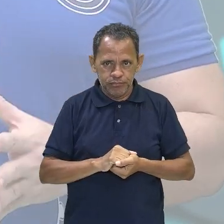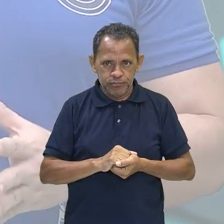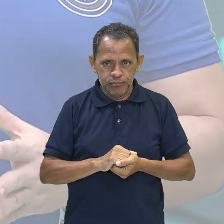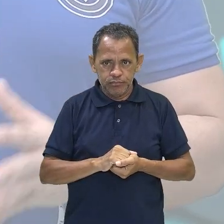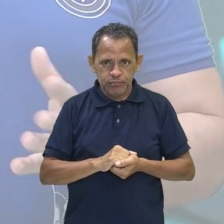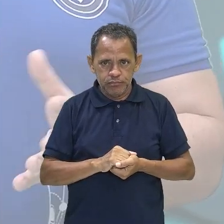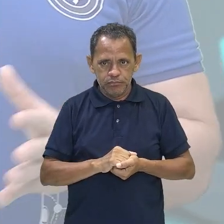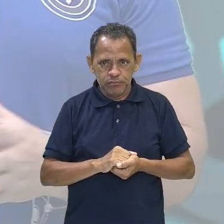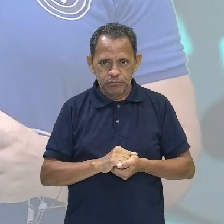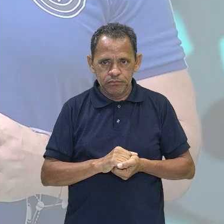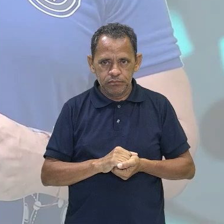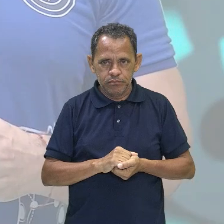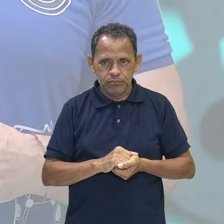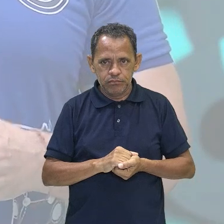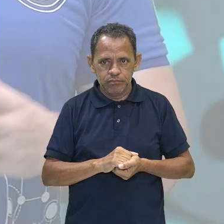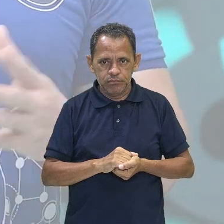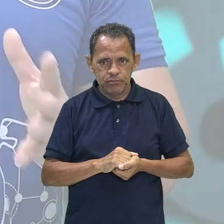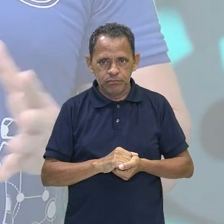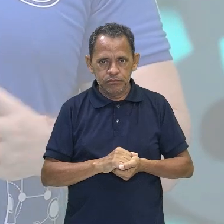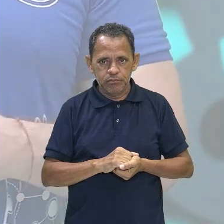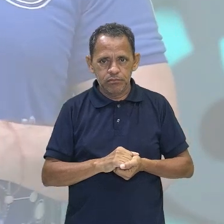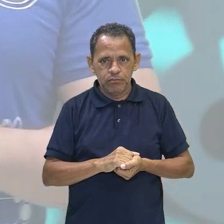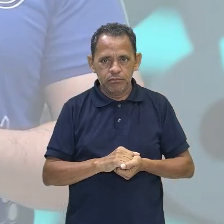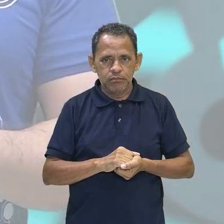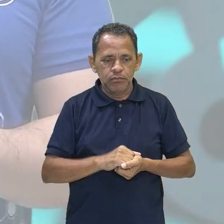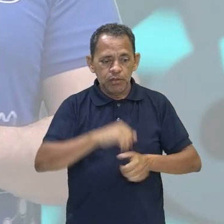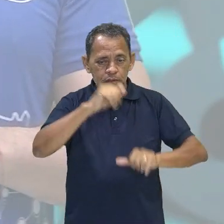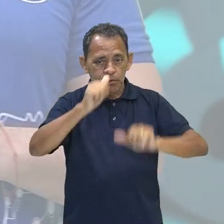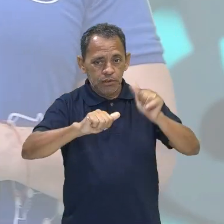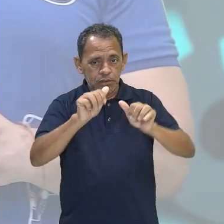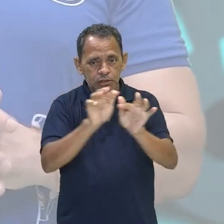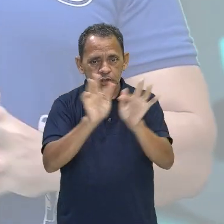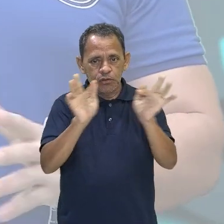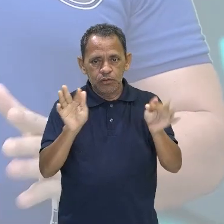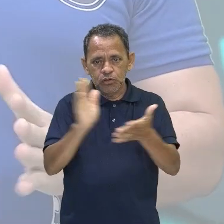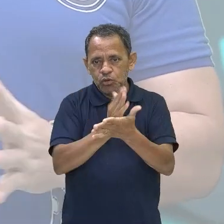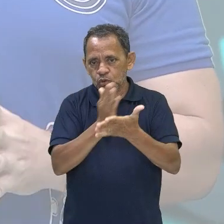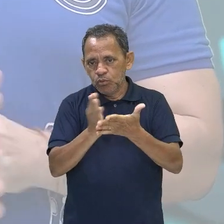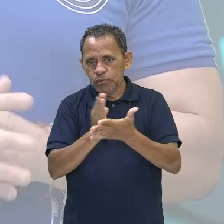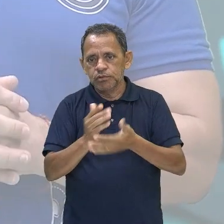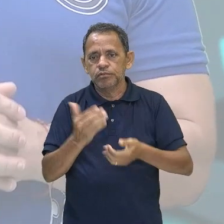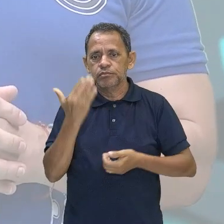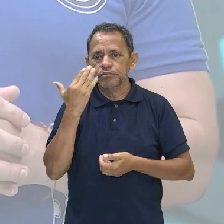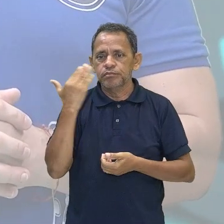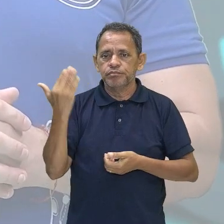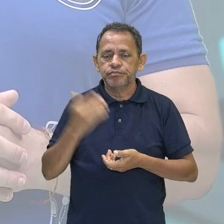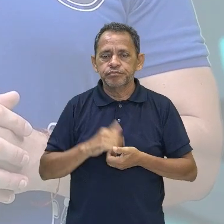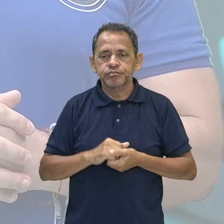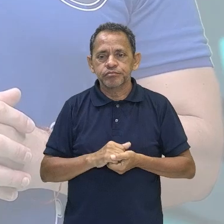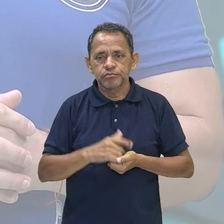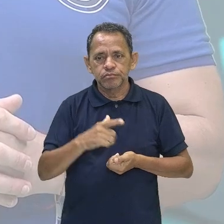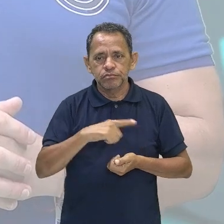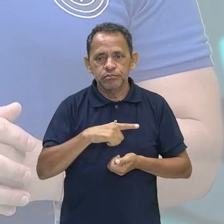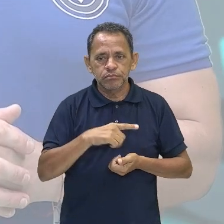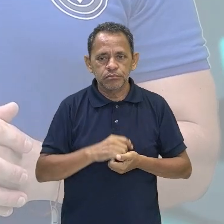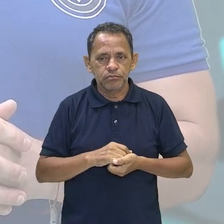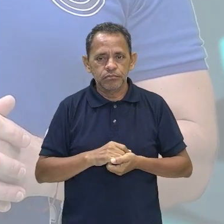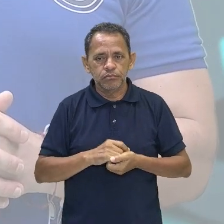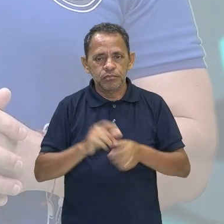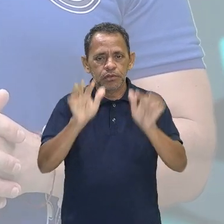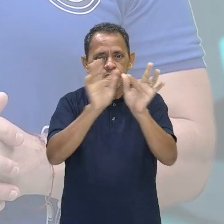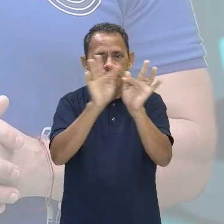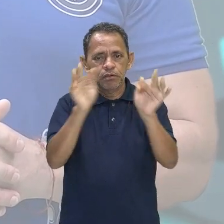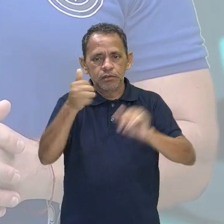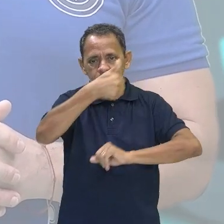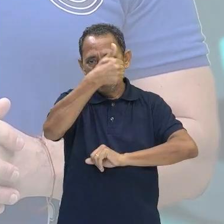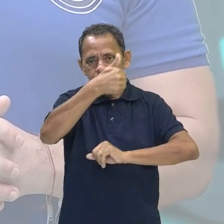complement, se houver. Vamos analisar algumas frases aqui, olha só. Nós temos aqui esta primeira frase